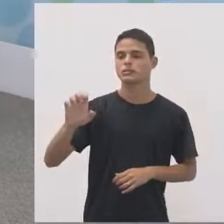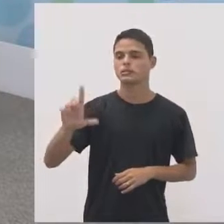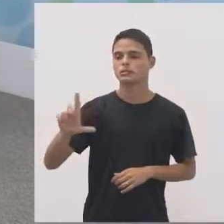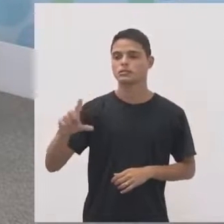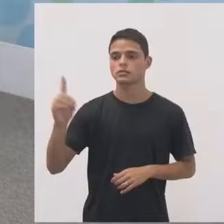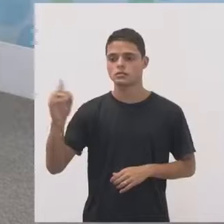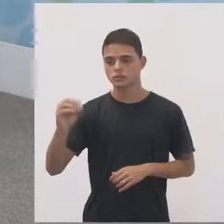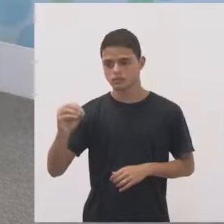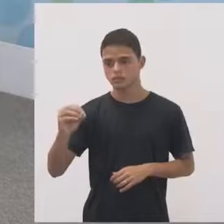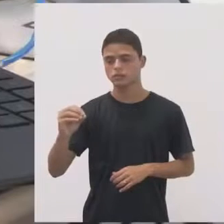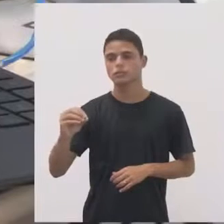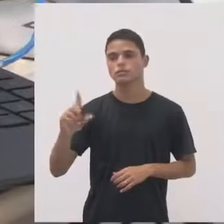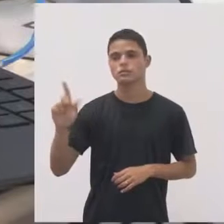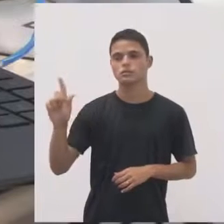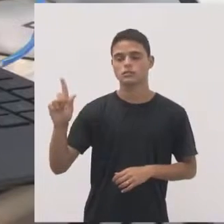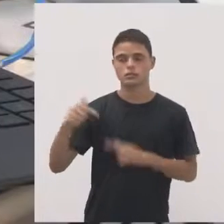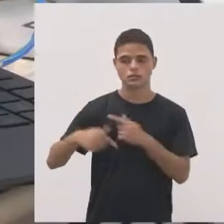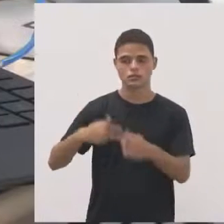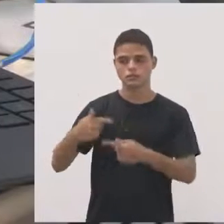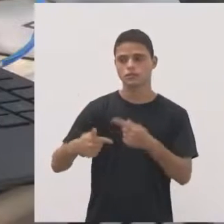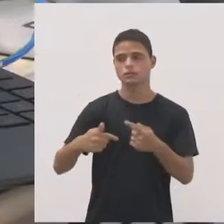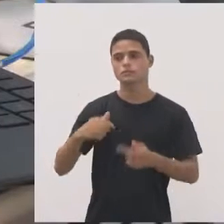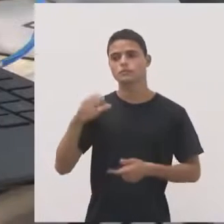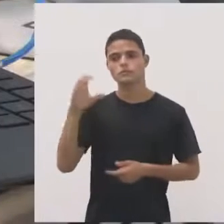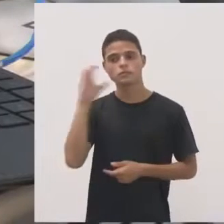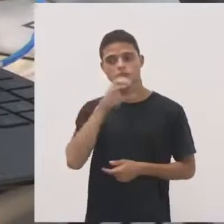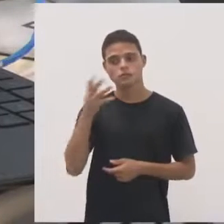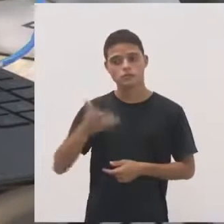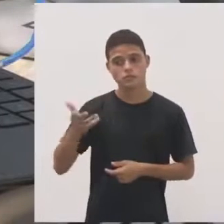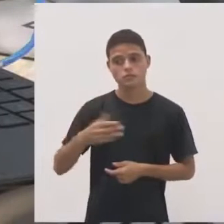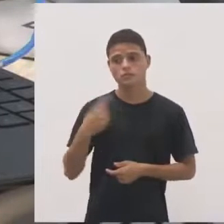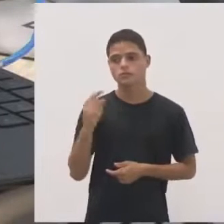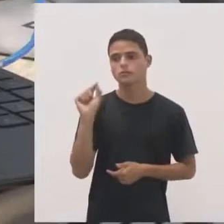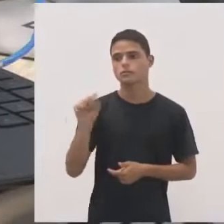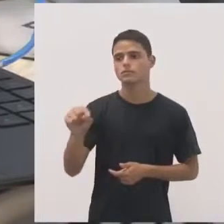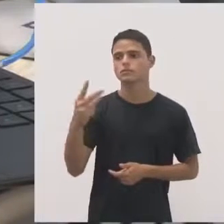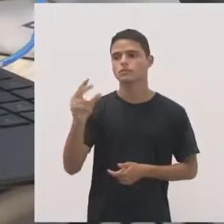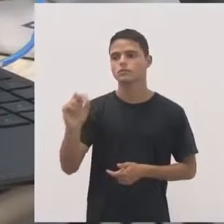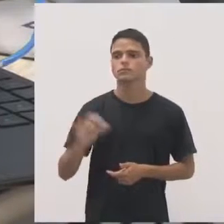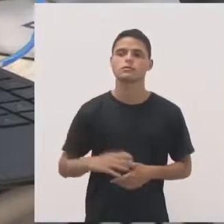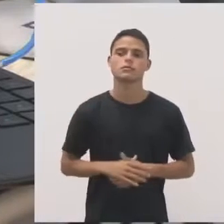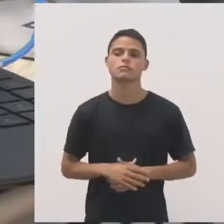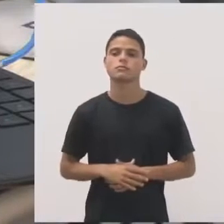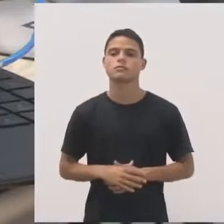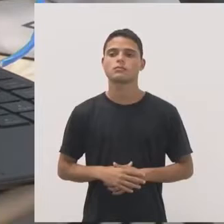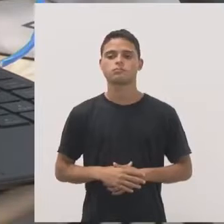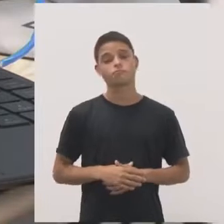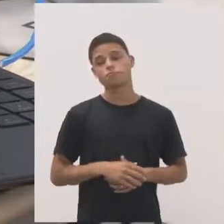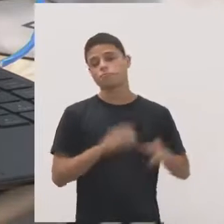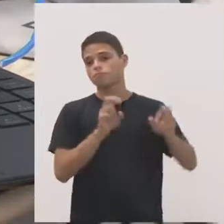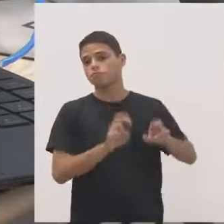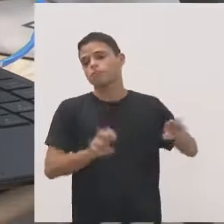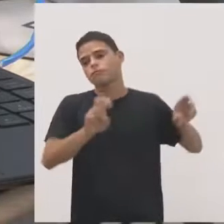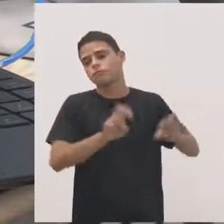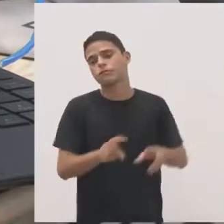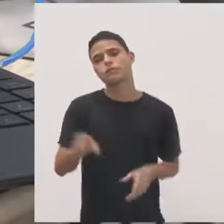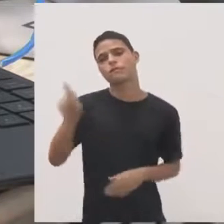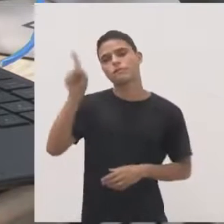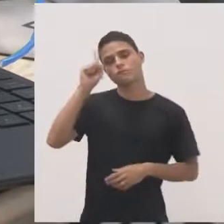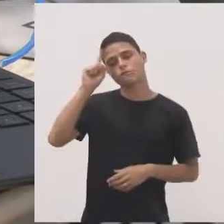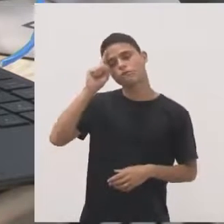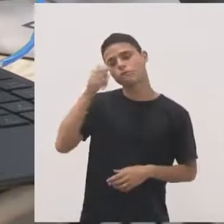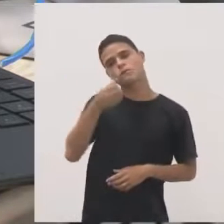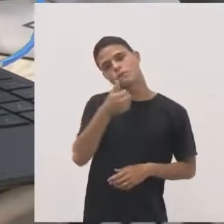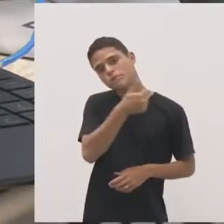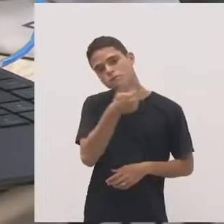tá? E a velocidade dele é de 1.20, tá? Então, é um computador para o nosso dia a dia, é um computador